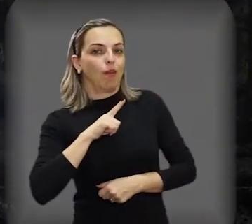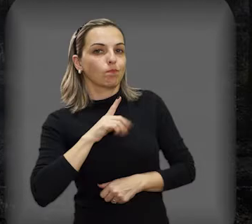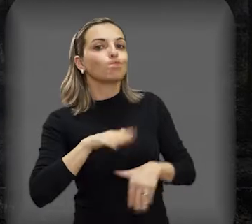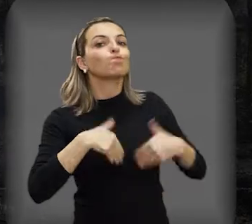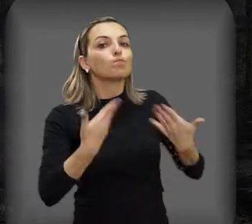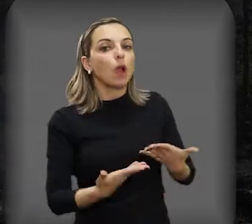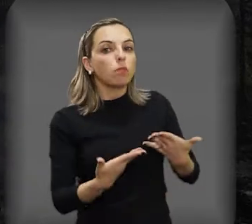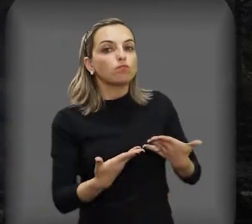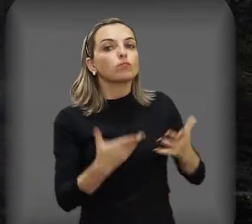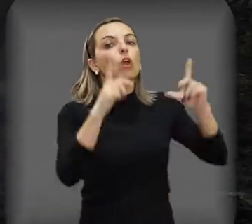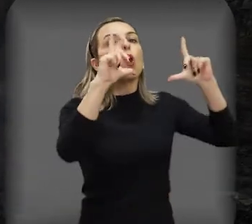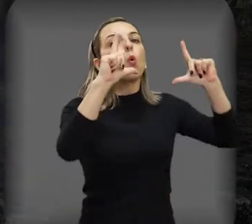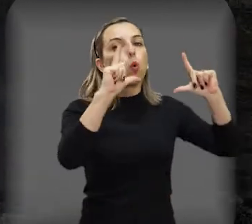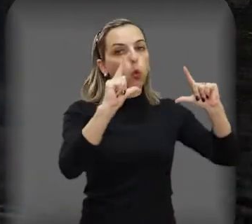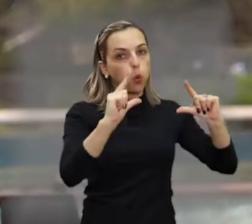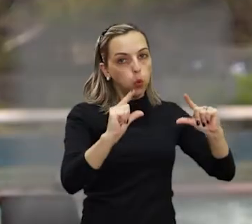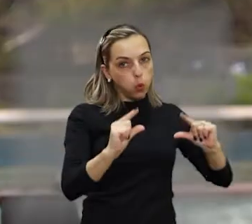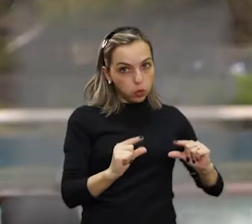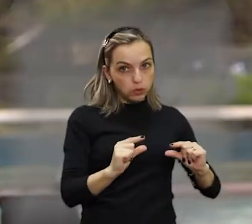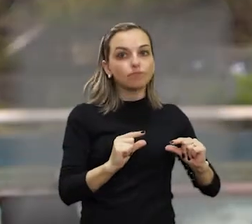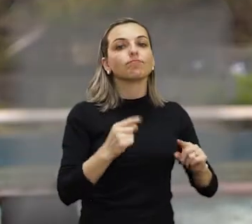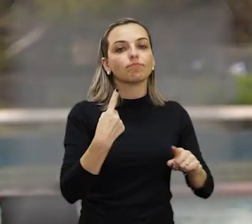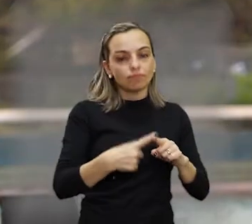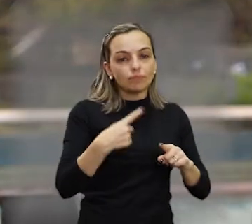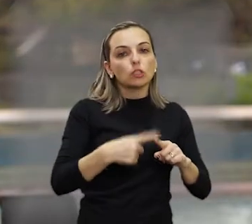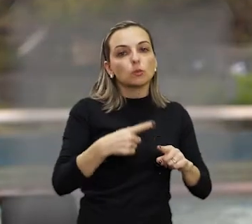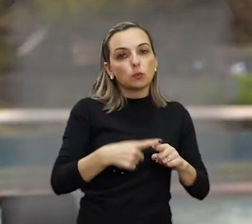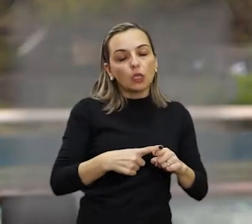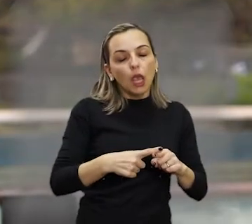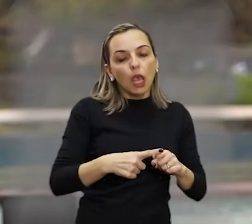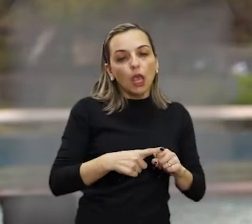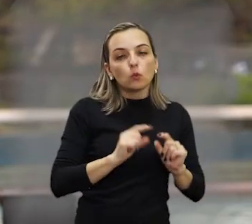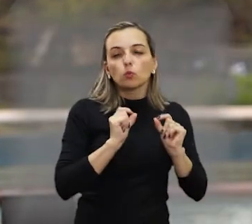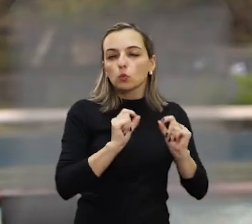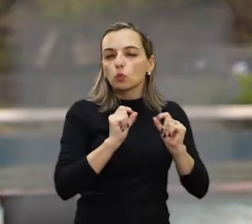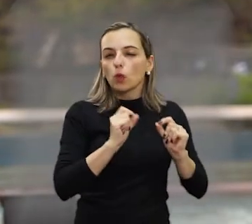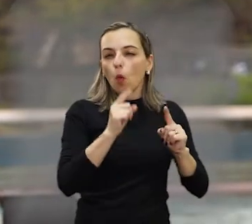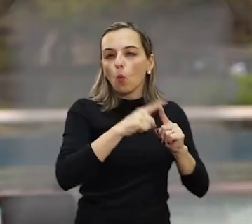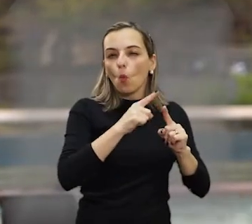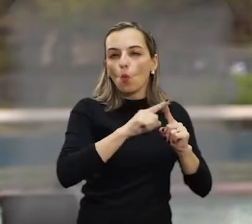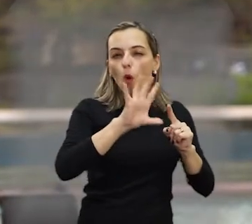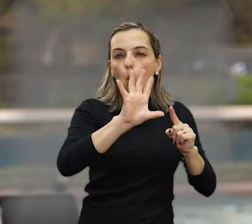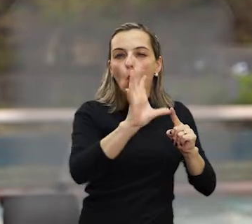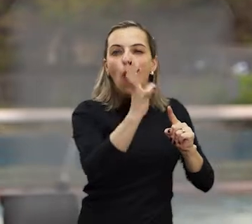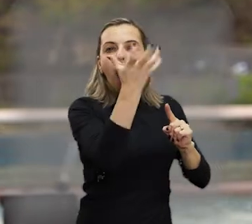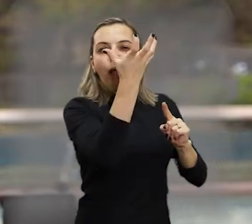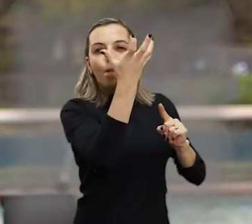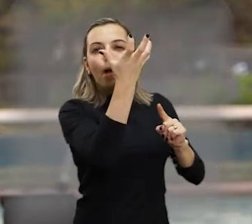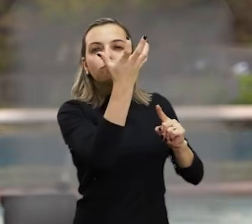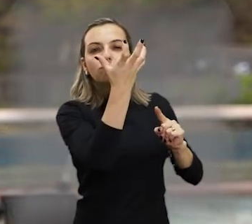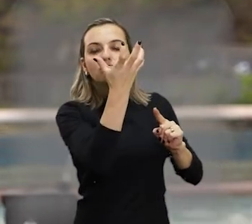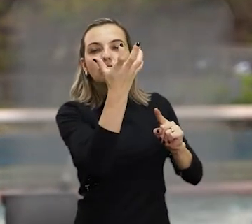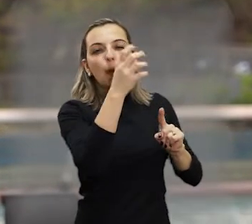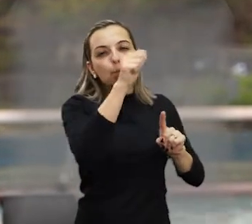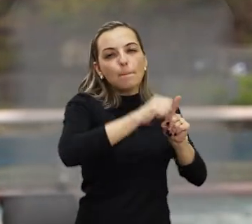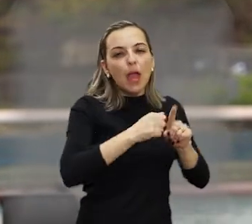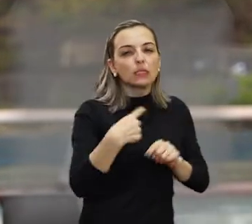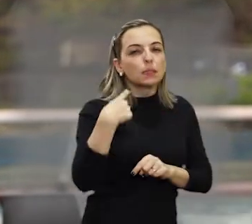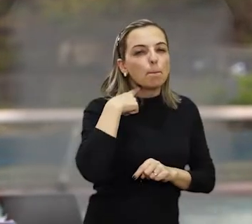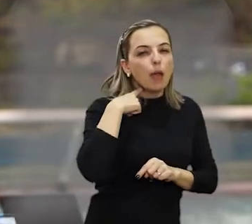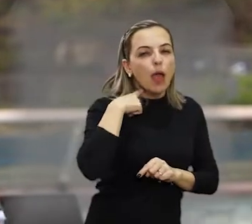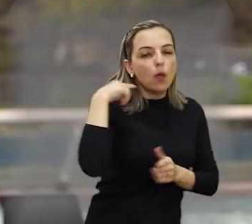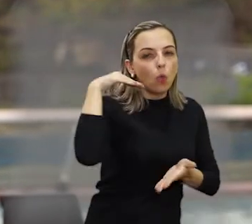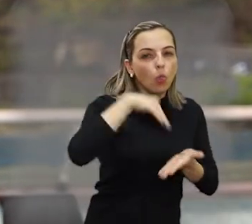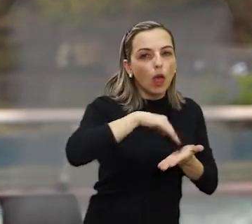nós tivemos 200 registros. Né? Então percebemos uma grande redução nesse período. Dois fatores